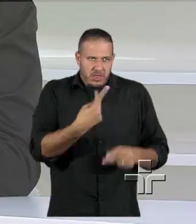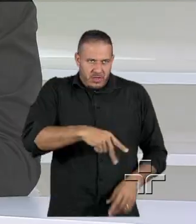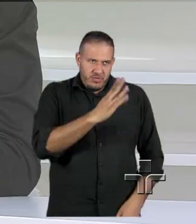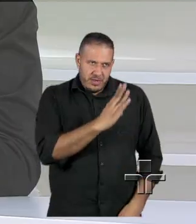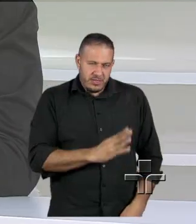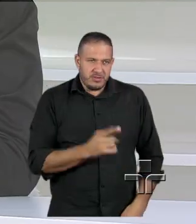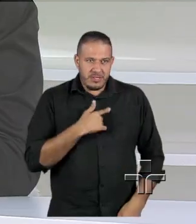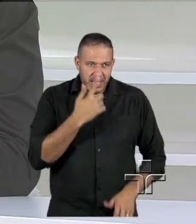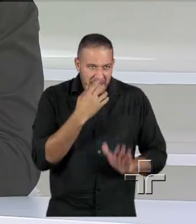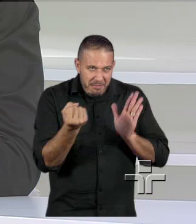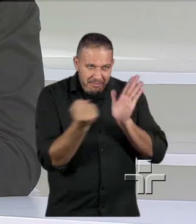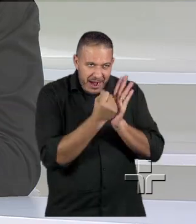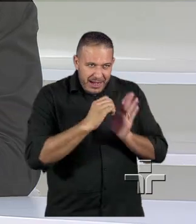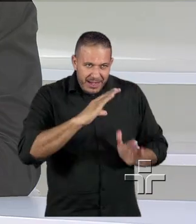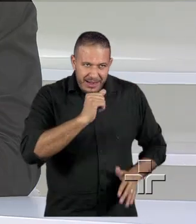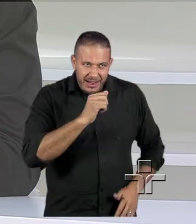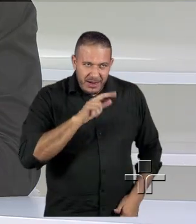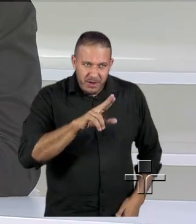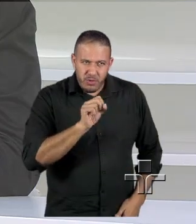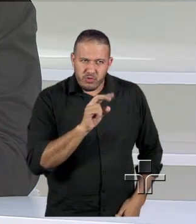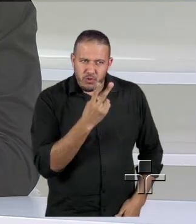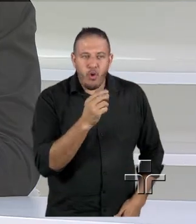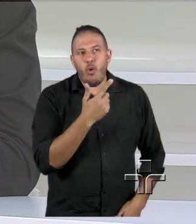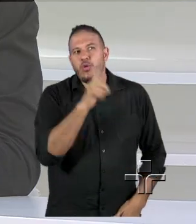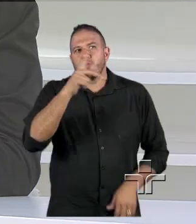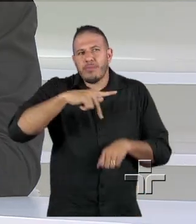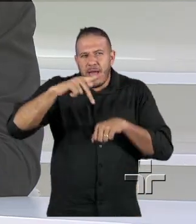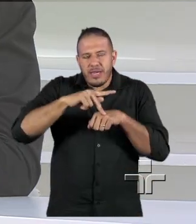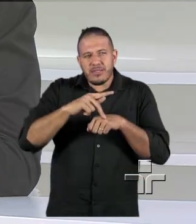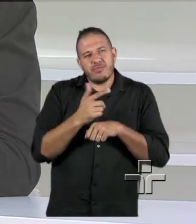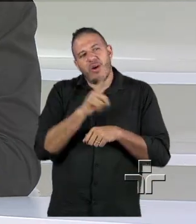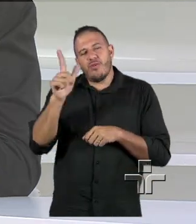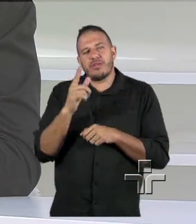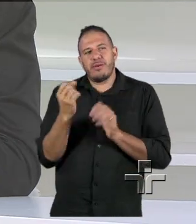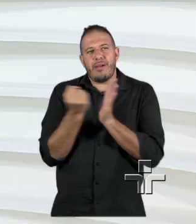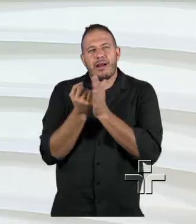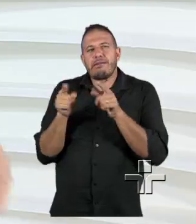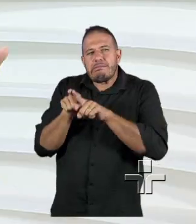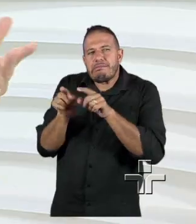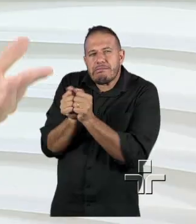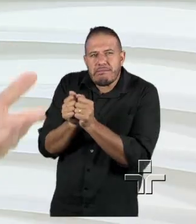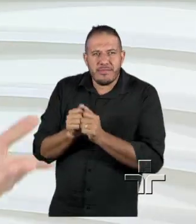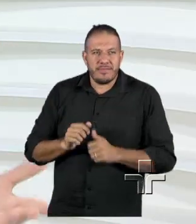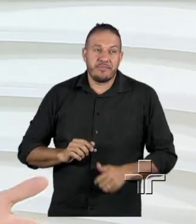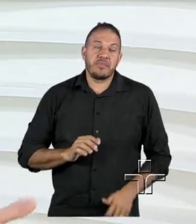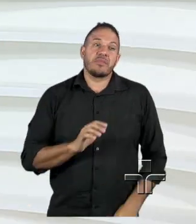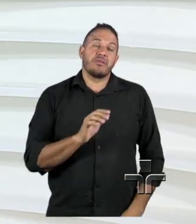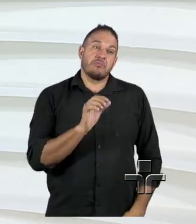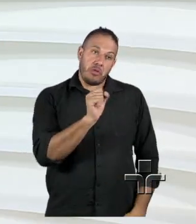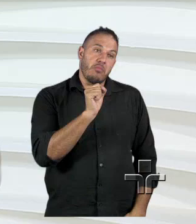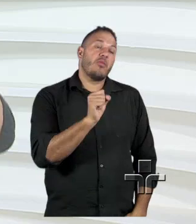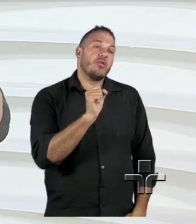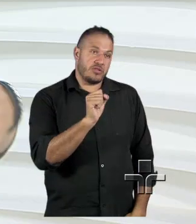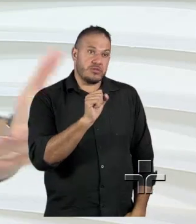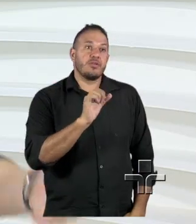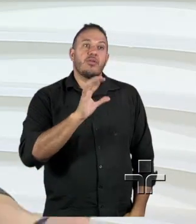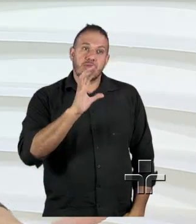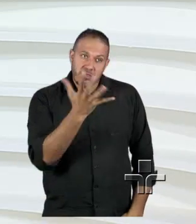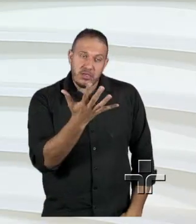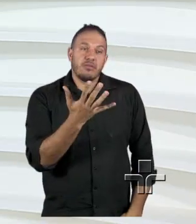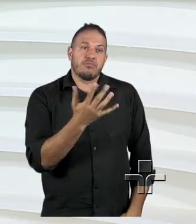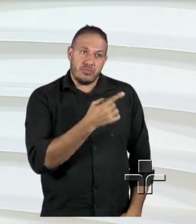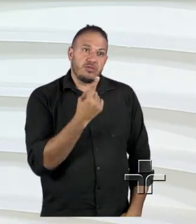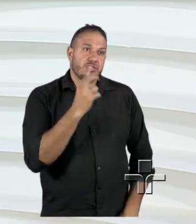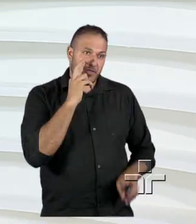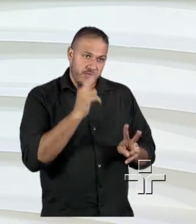seria a marca Cacau Show ou vocês iriam para outros países por meio de alguma aquisição, por exemplo? Olha, é uma possibilidade que nós também já temos visto,